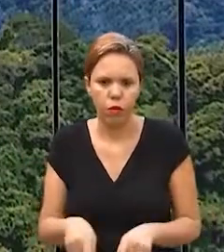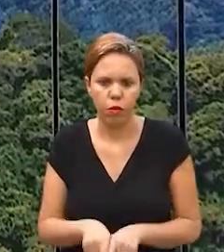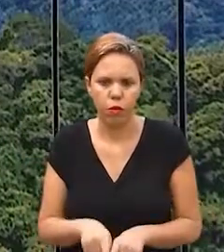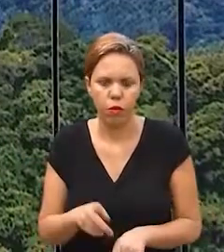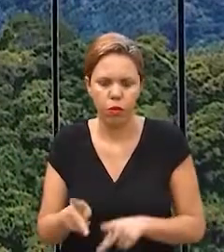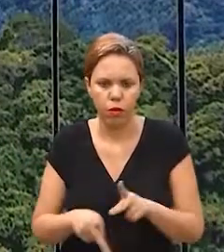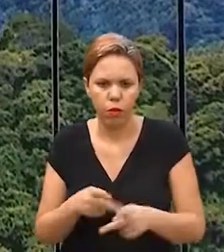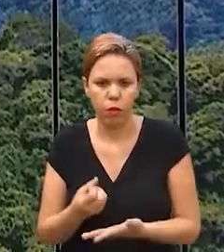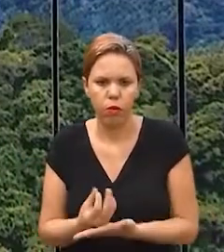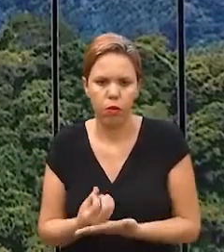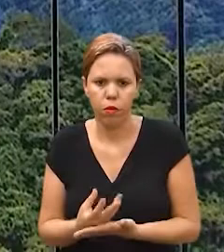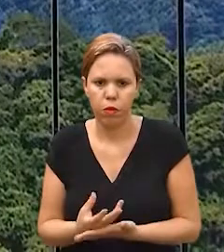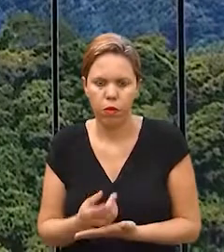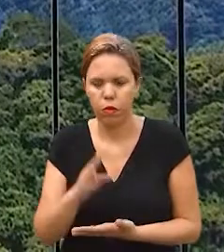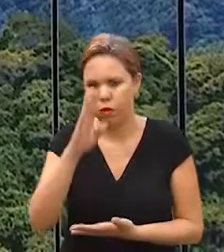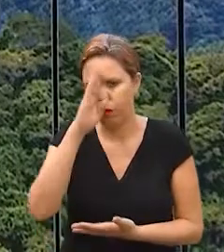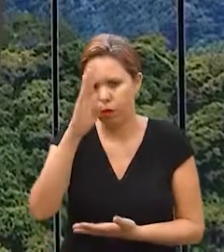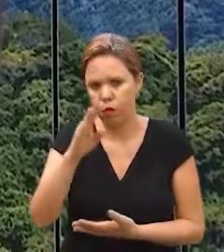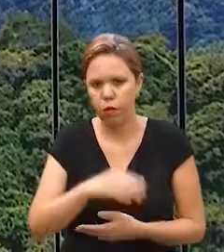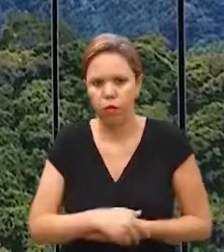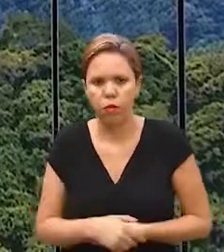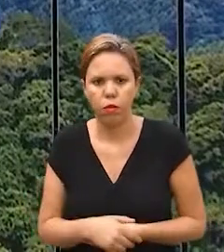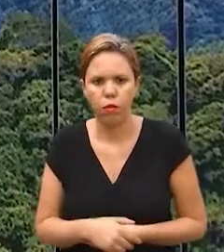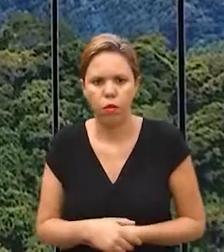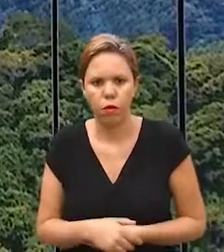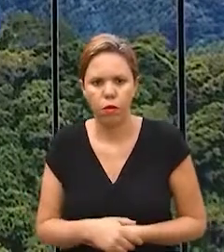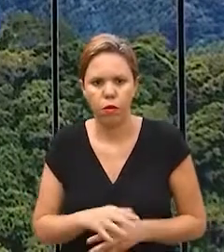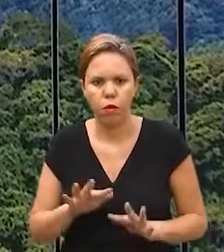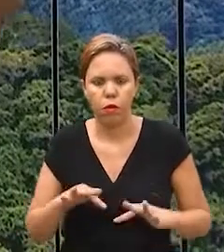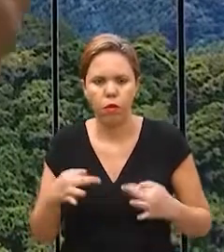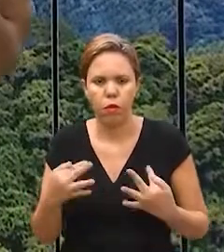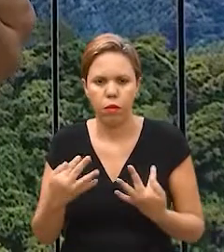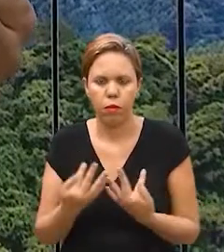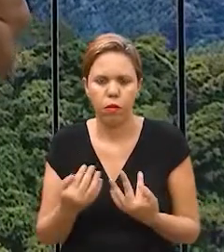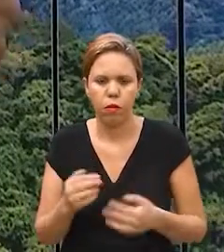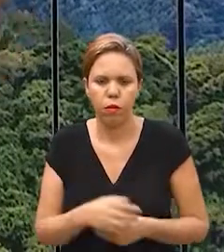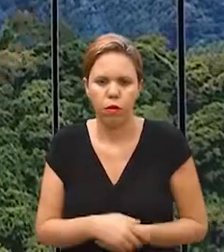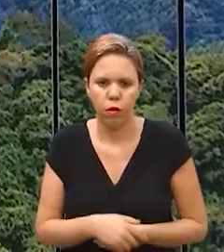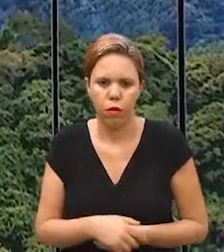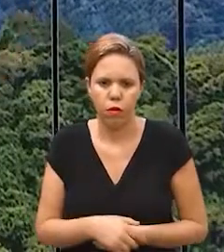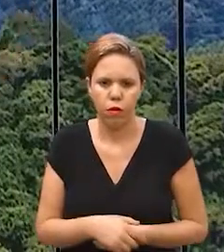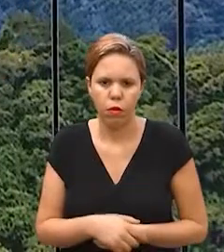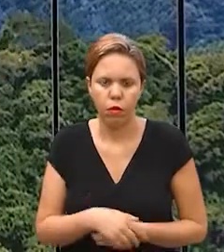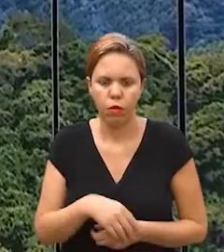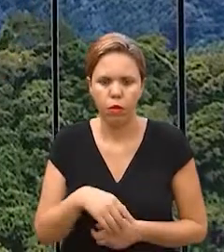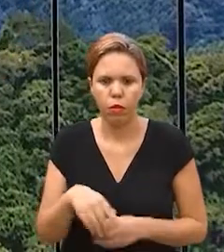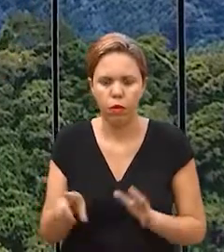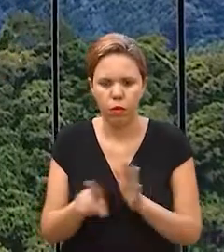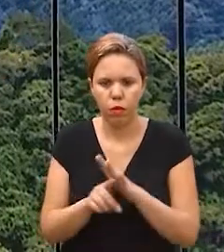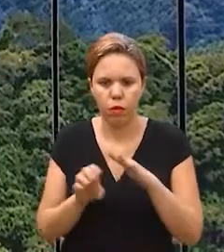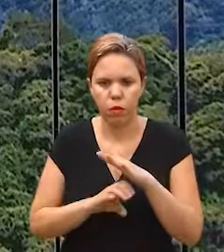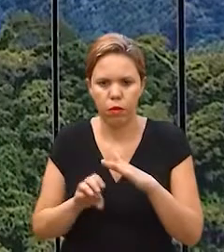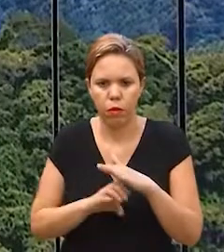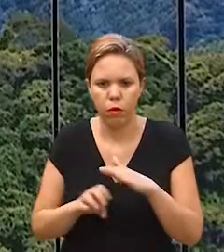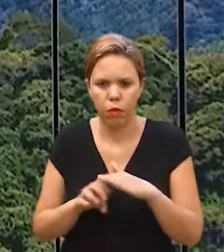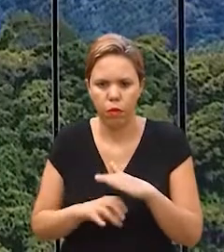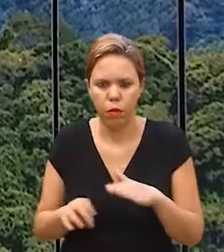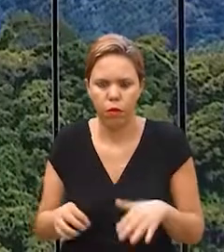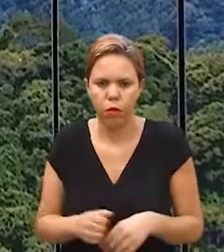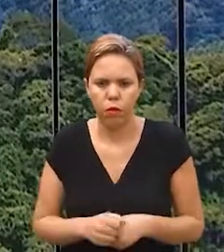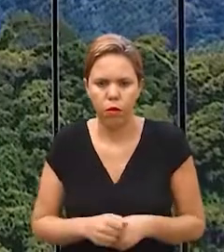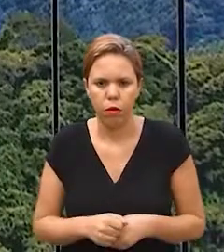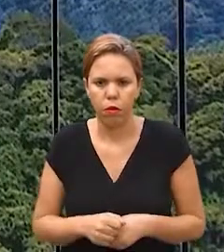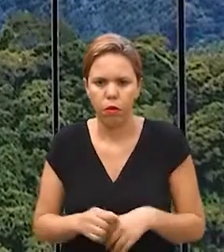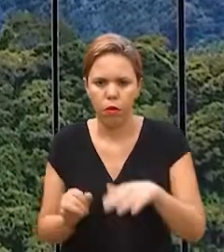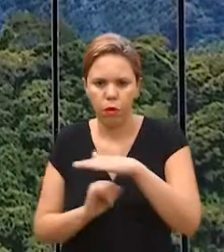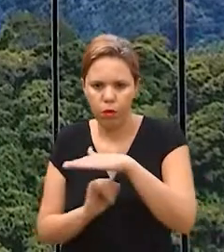mas principalmente as famílias, os empresários, o terceiro setor, aquelas pessoas